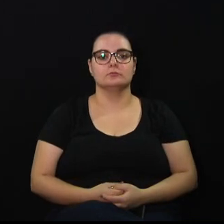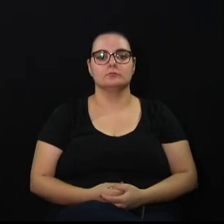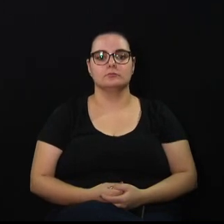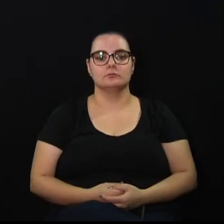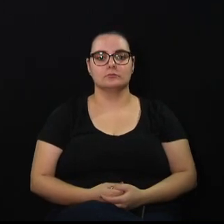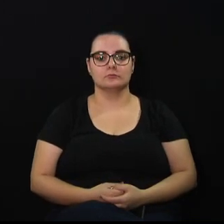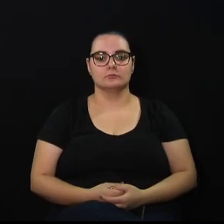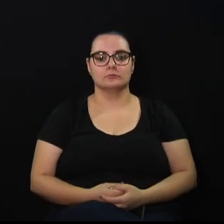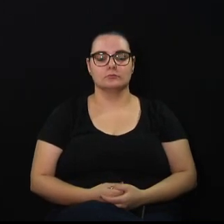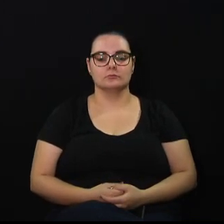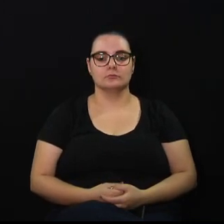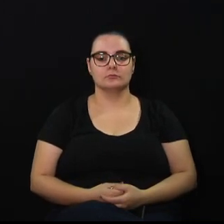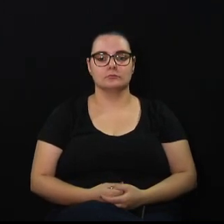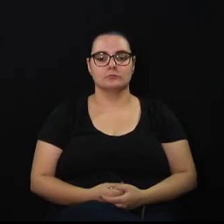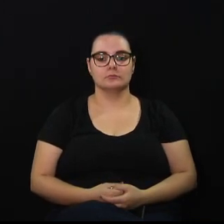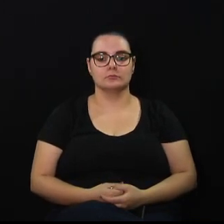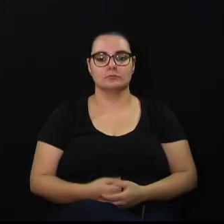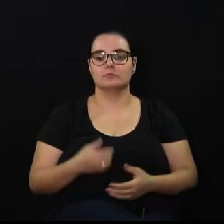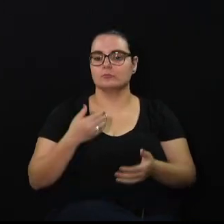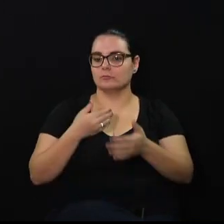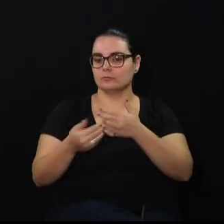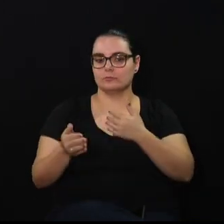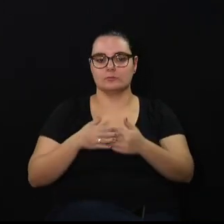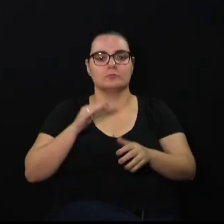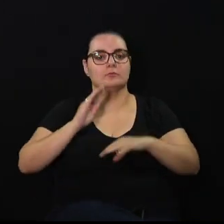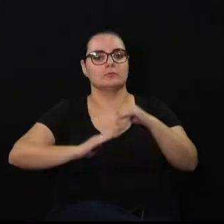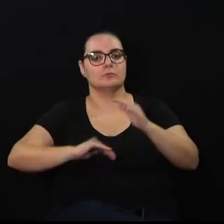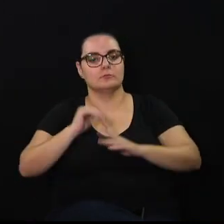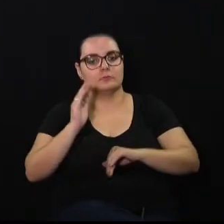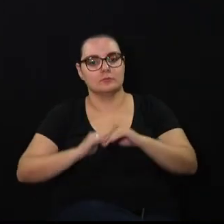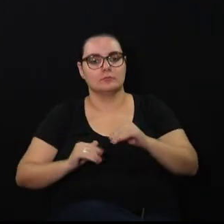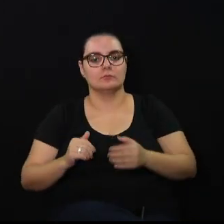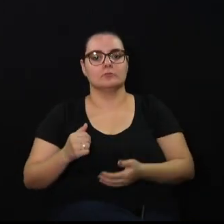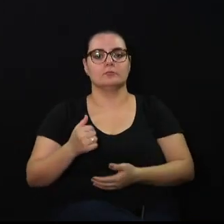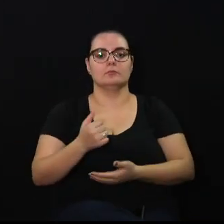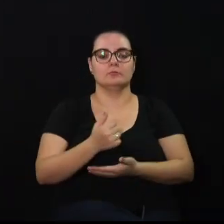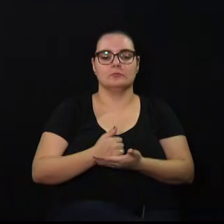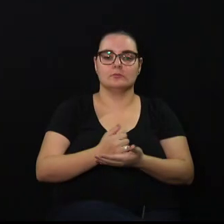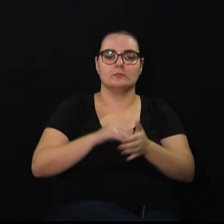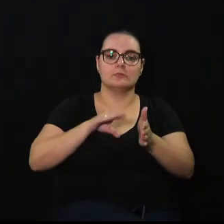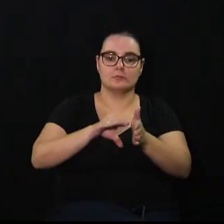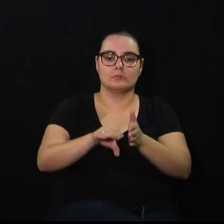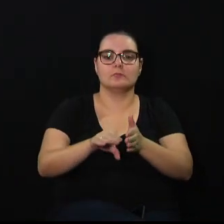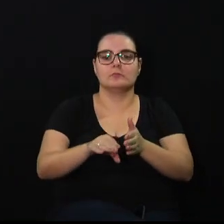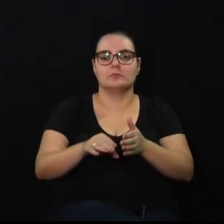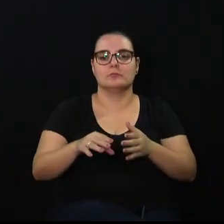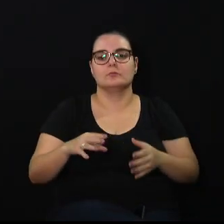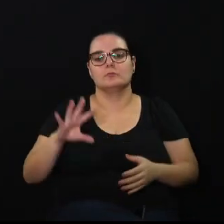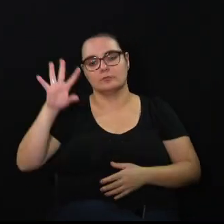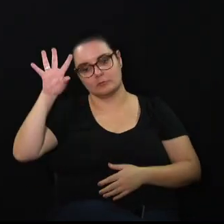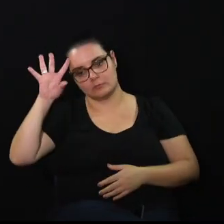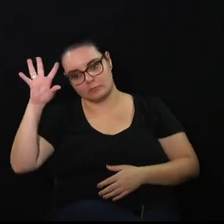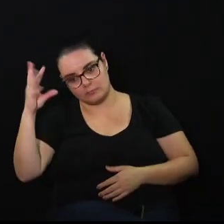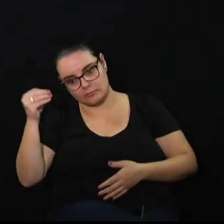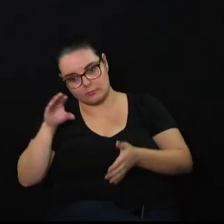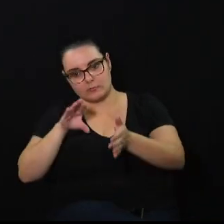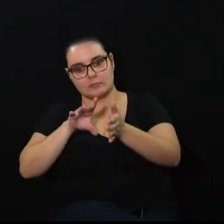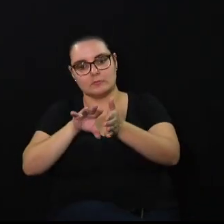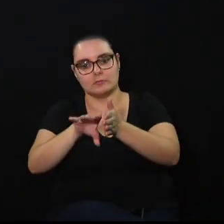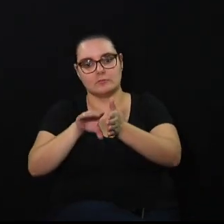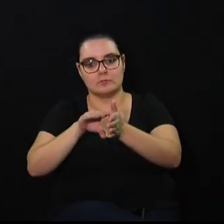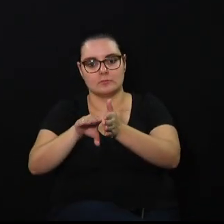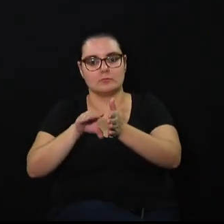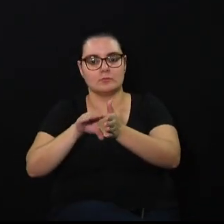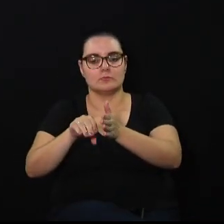bom qualquer prática baseada em evidência ela tem como objetivo mais claro conhecimento científico ea